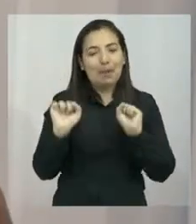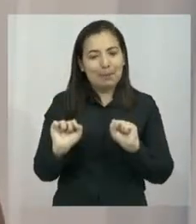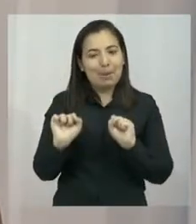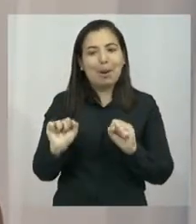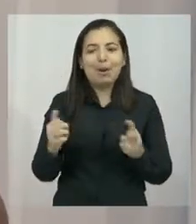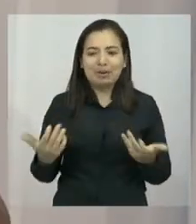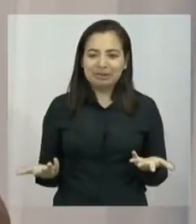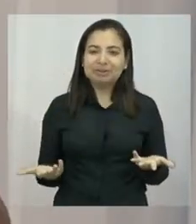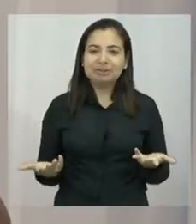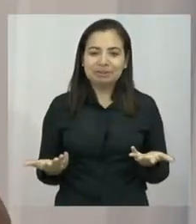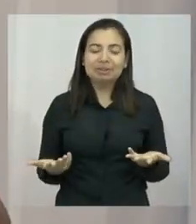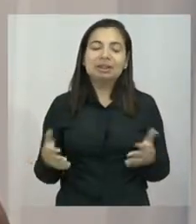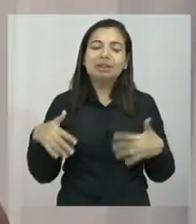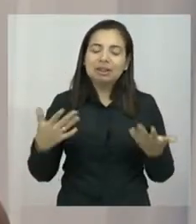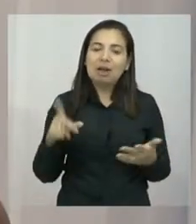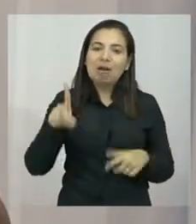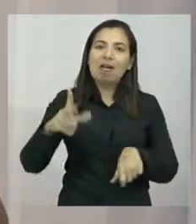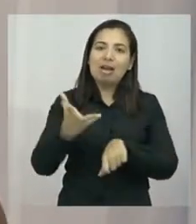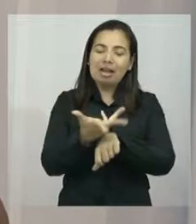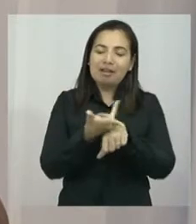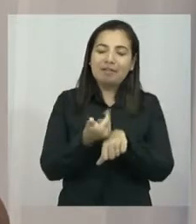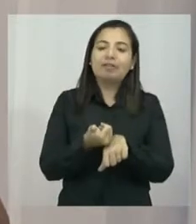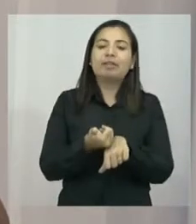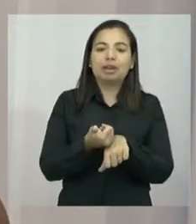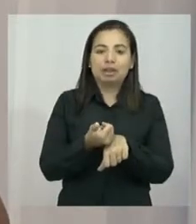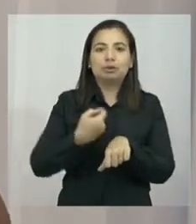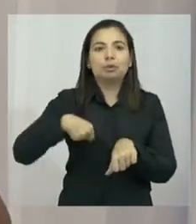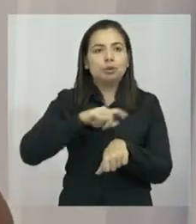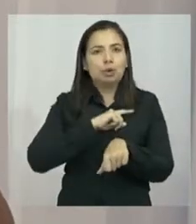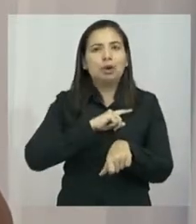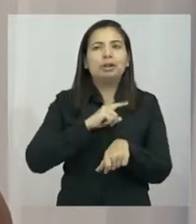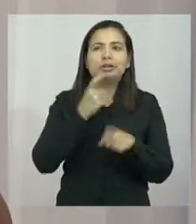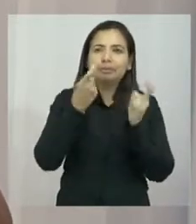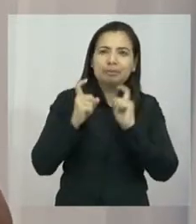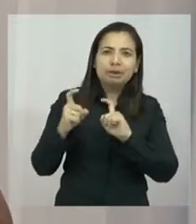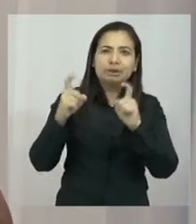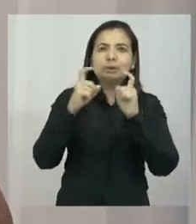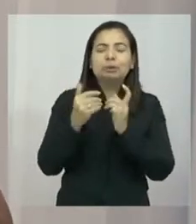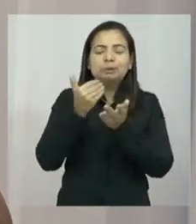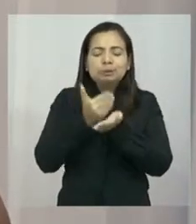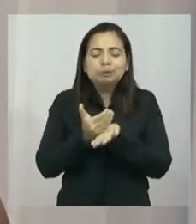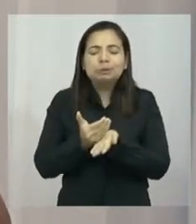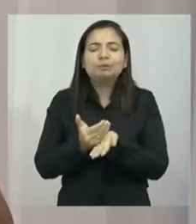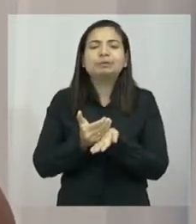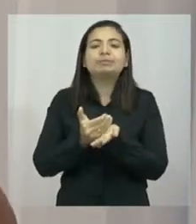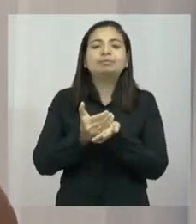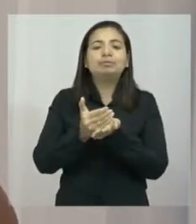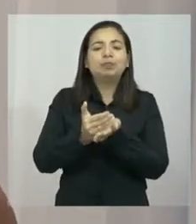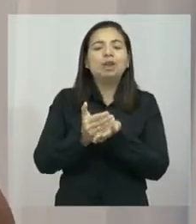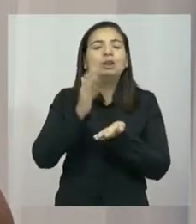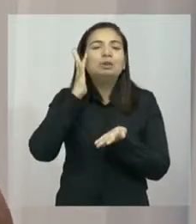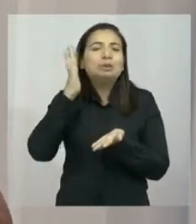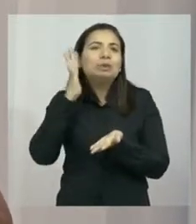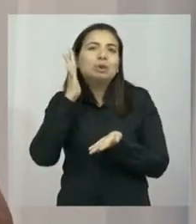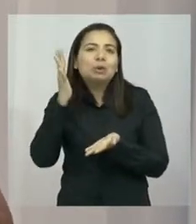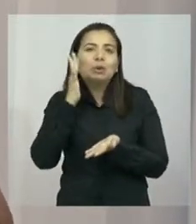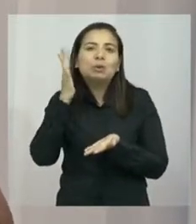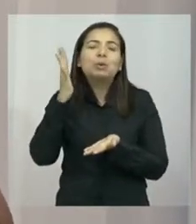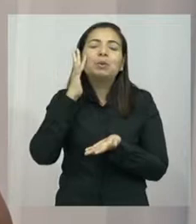você diz. Então, é um evento que a gente pensou ali, começou, iniciou a partir de um sonho, de